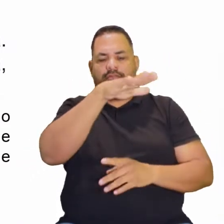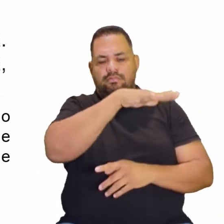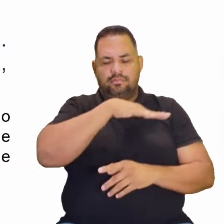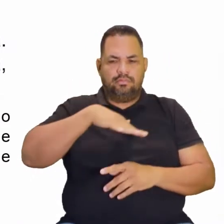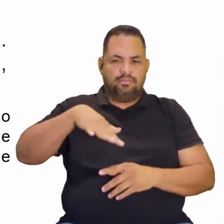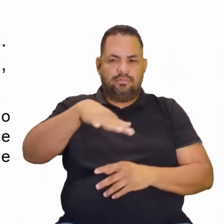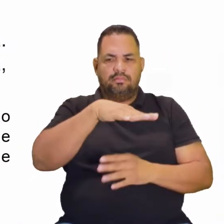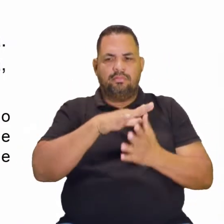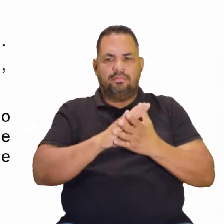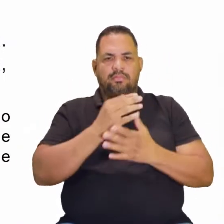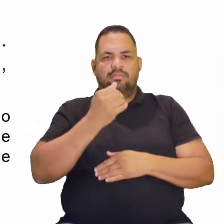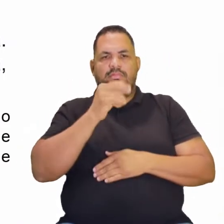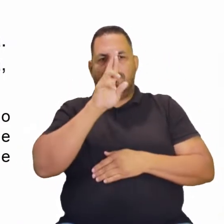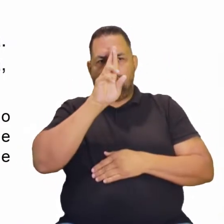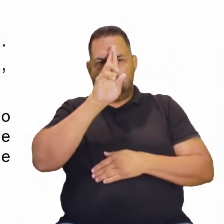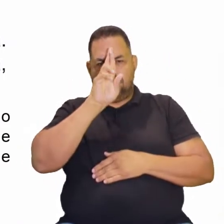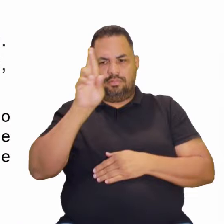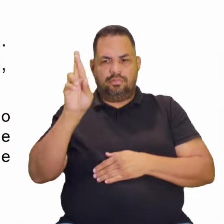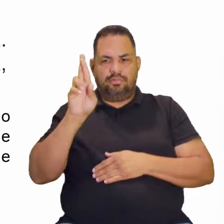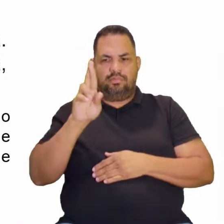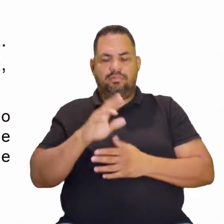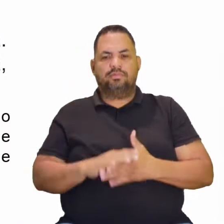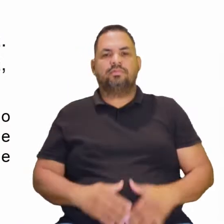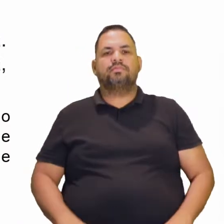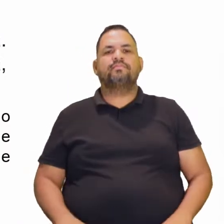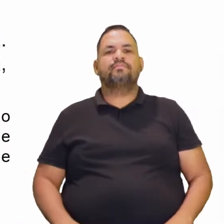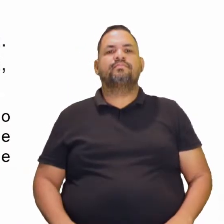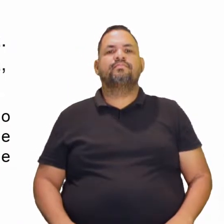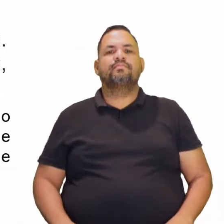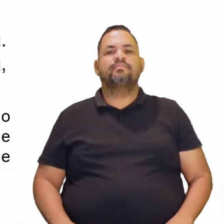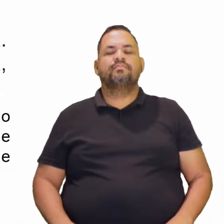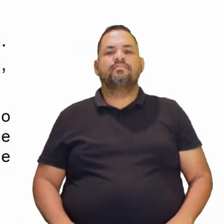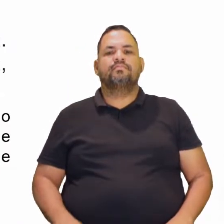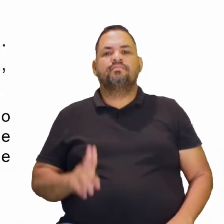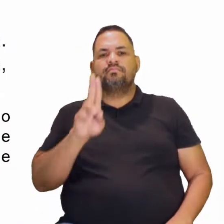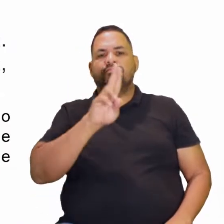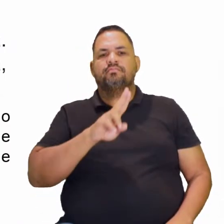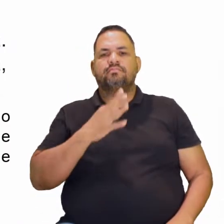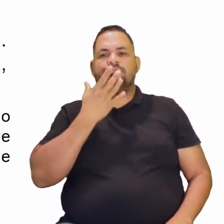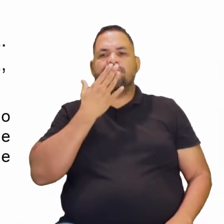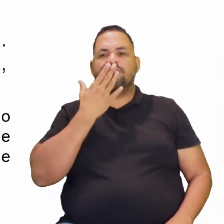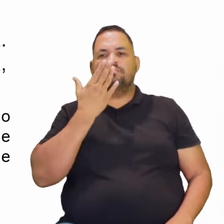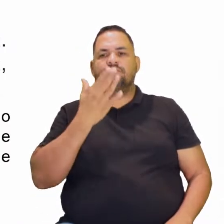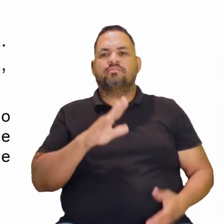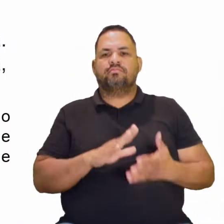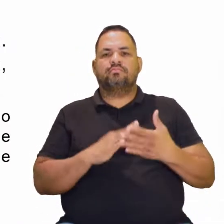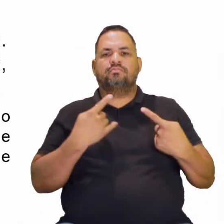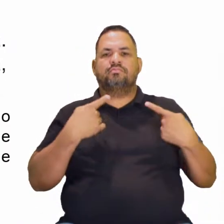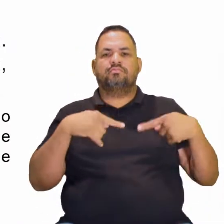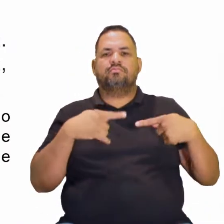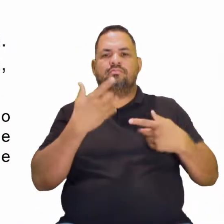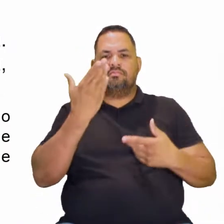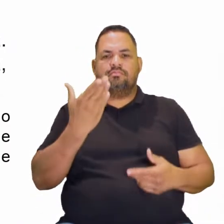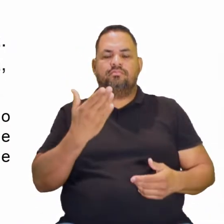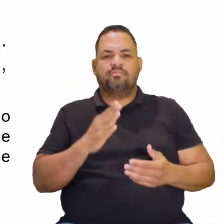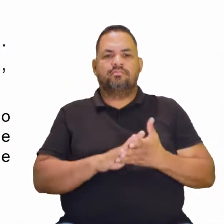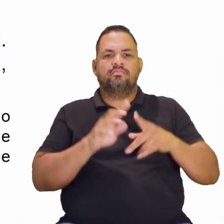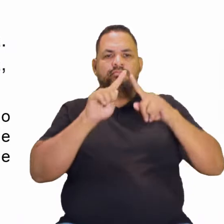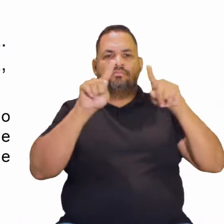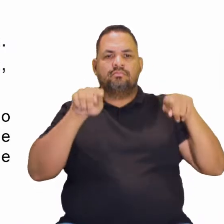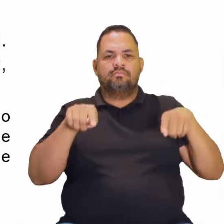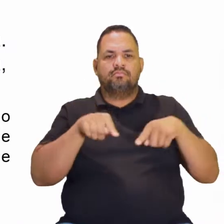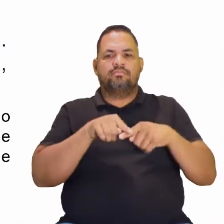utiliza cores escuras e contrastantes, como nesse quadro aí, né? E essa